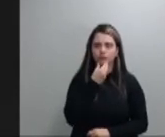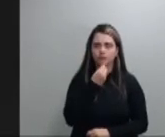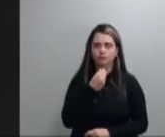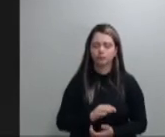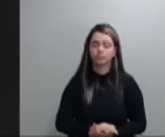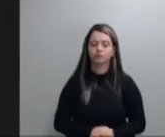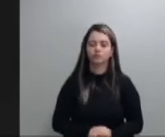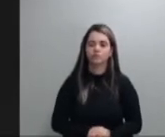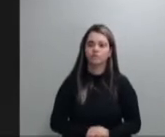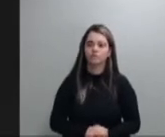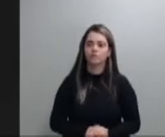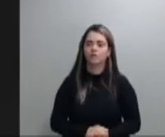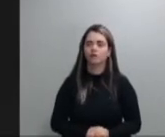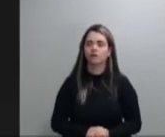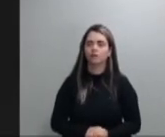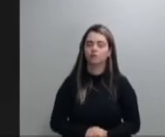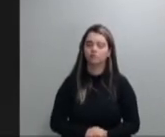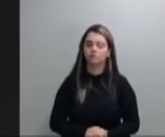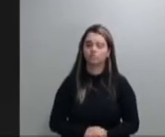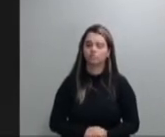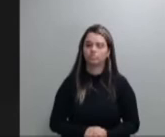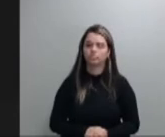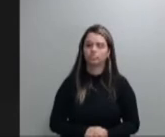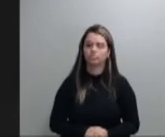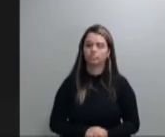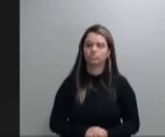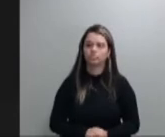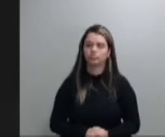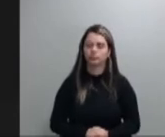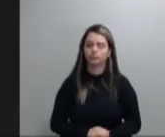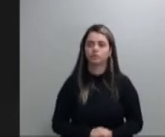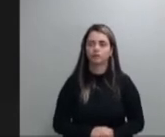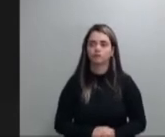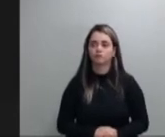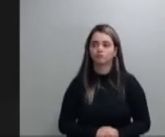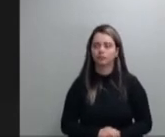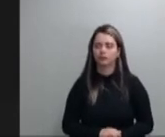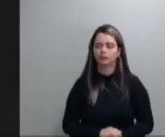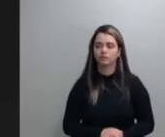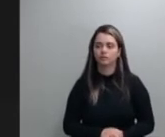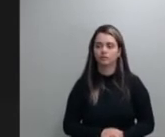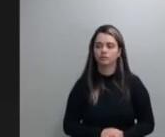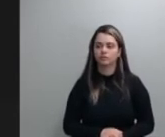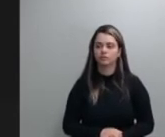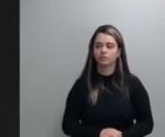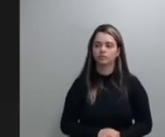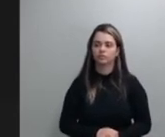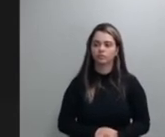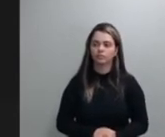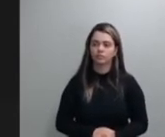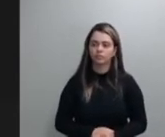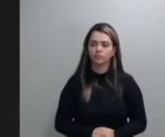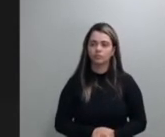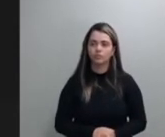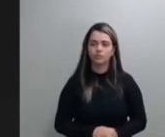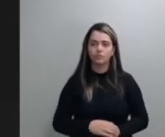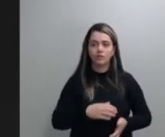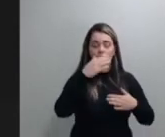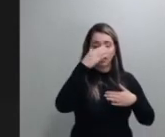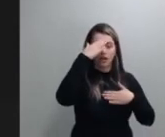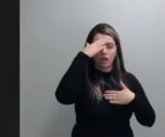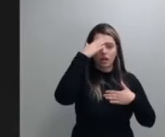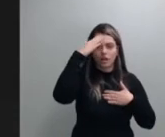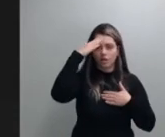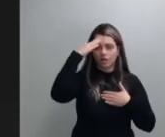professor, colega da Universidade de Brasília, uma saudação especial e carinhosa eminente ministra Regina Helena